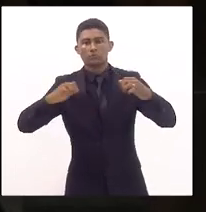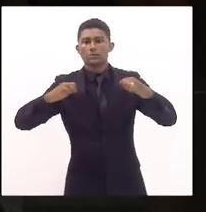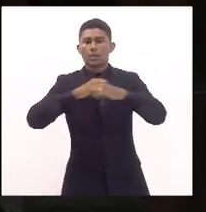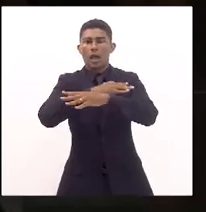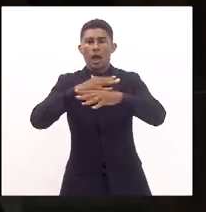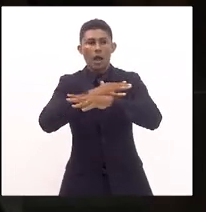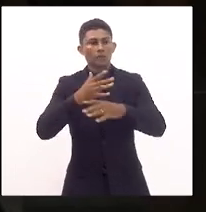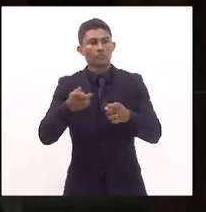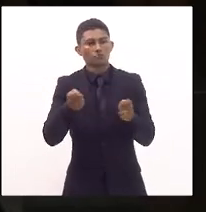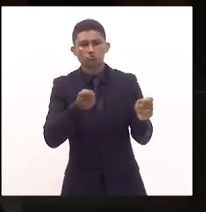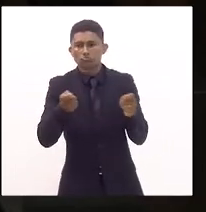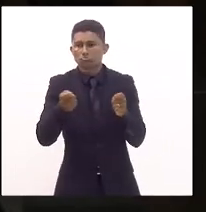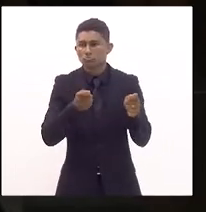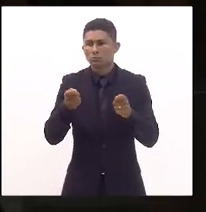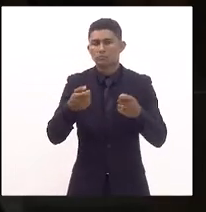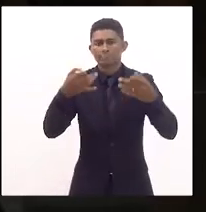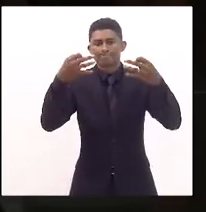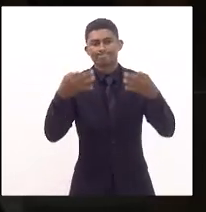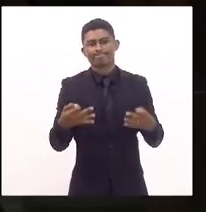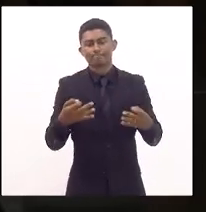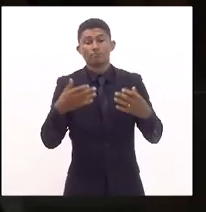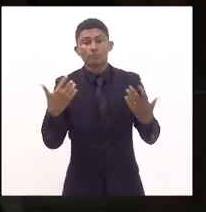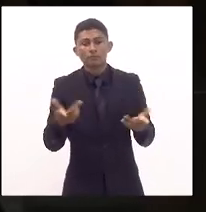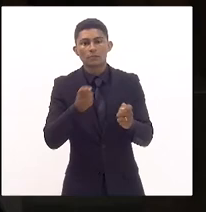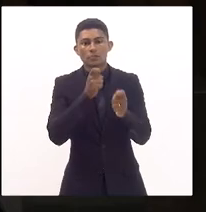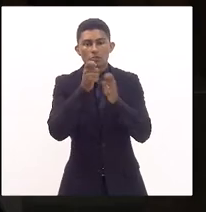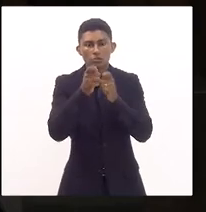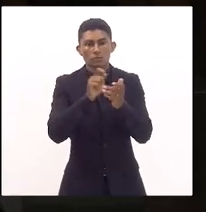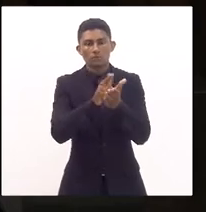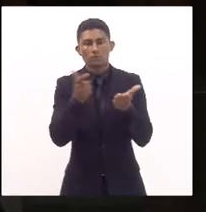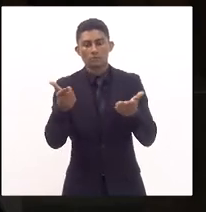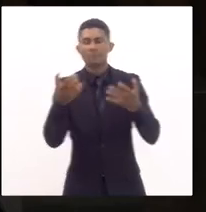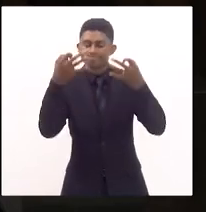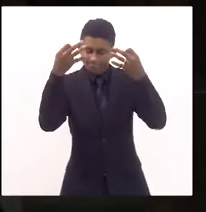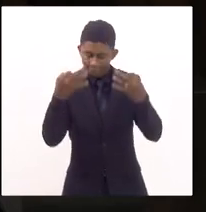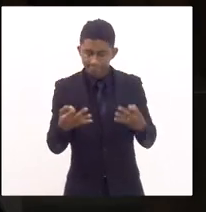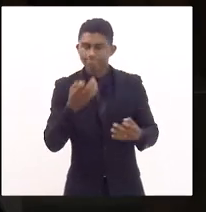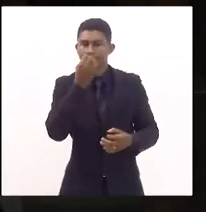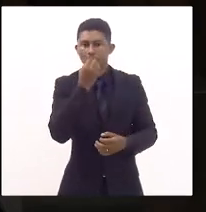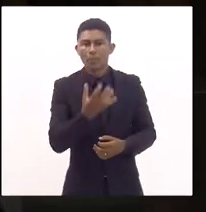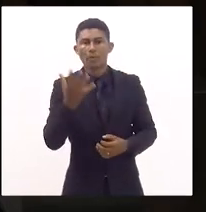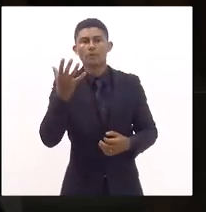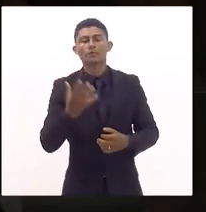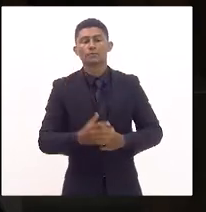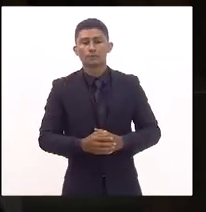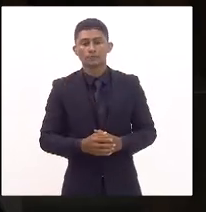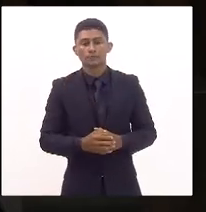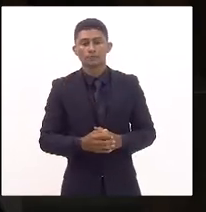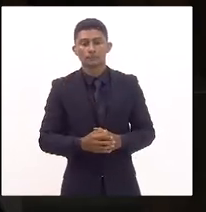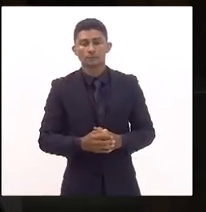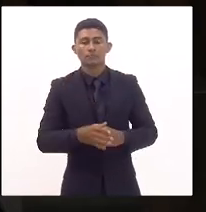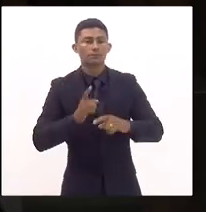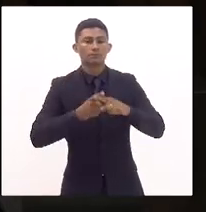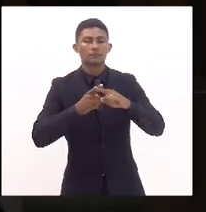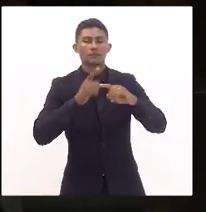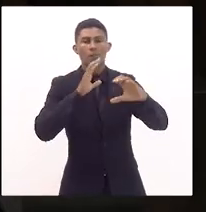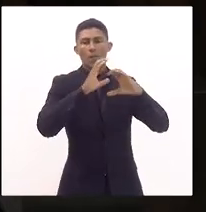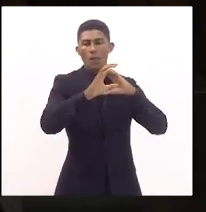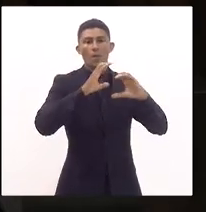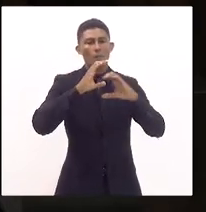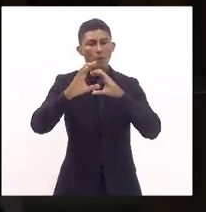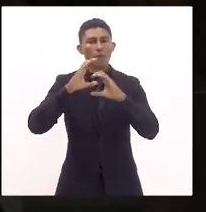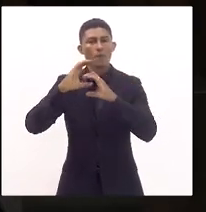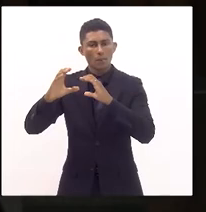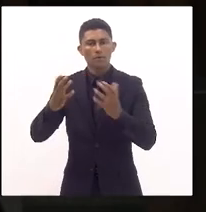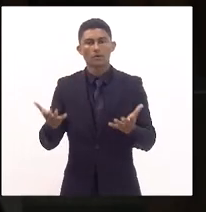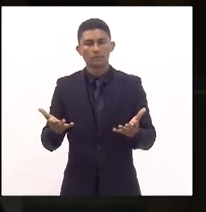a imprensa é o caminho correto. E, muitas vezes, é